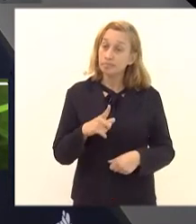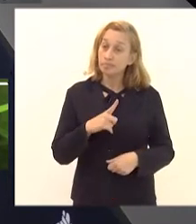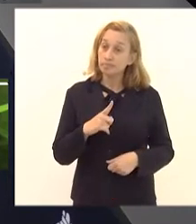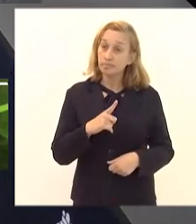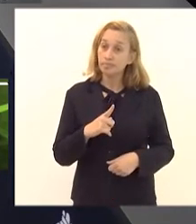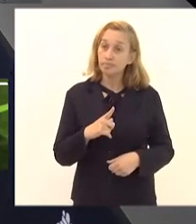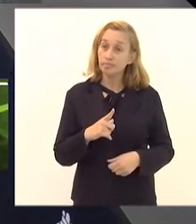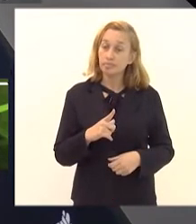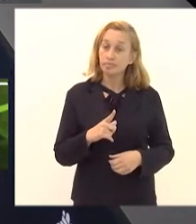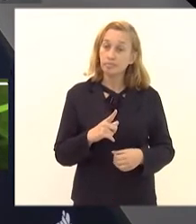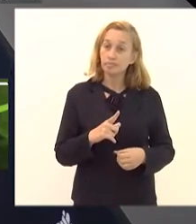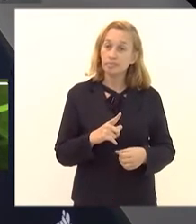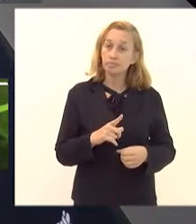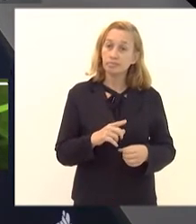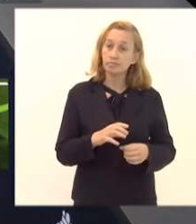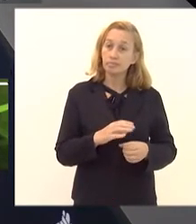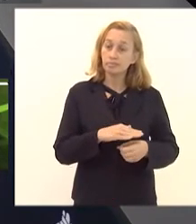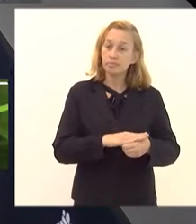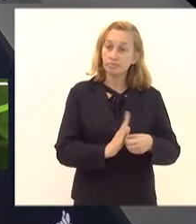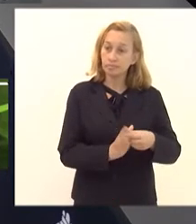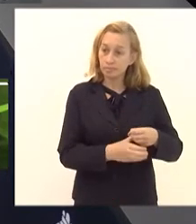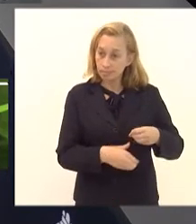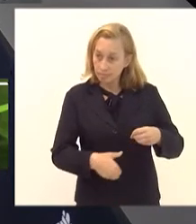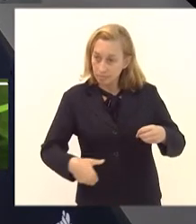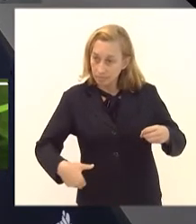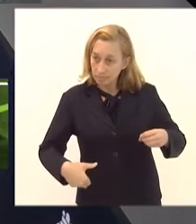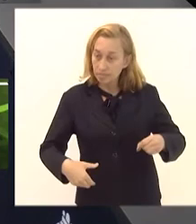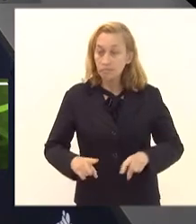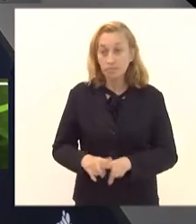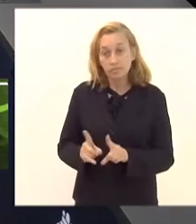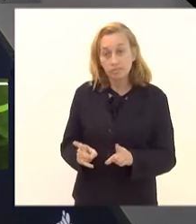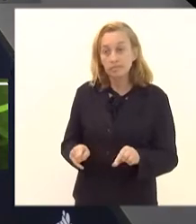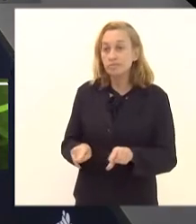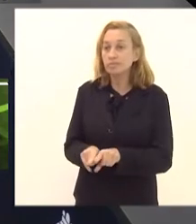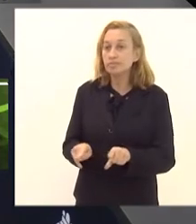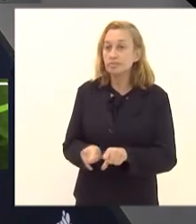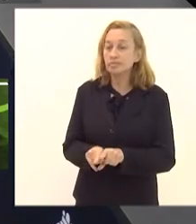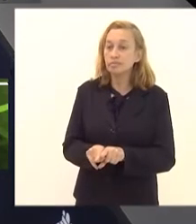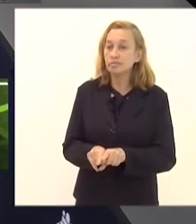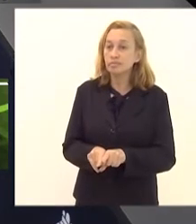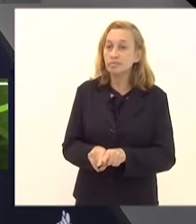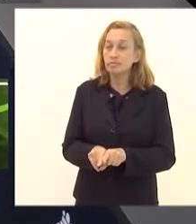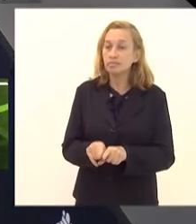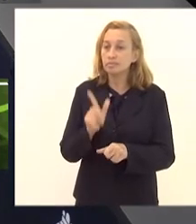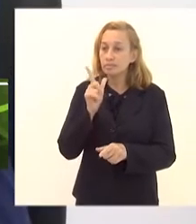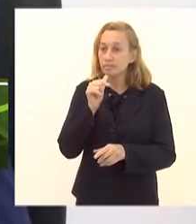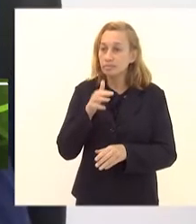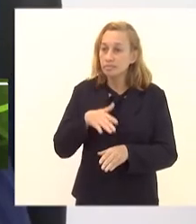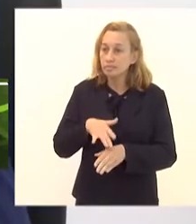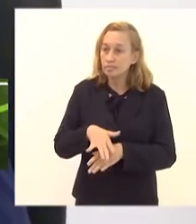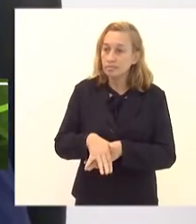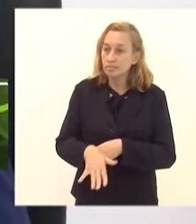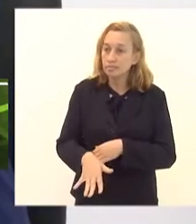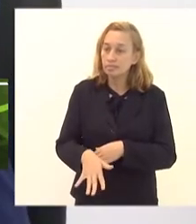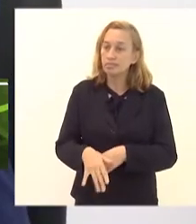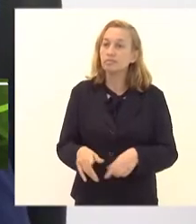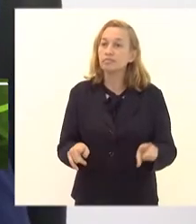do esgotamento sanitário, mas a questão do abastecimento de água, a